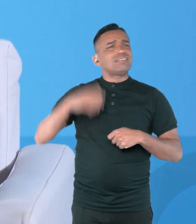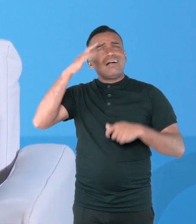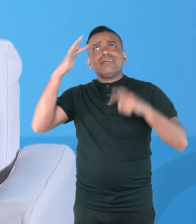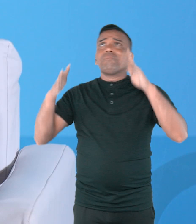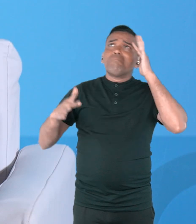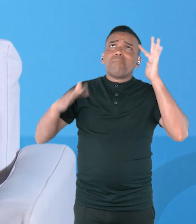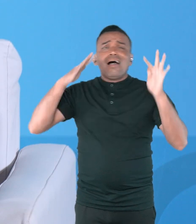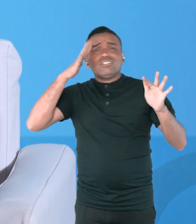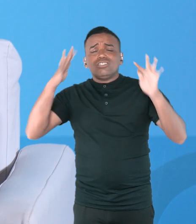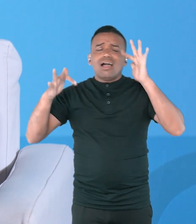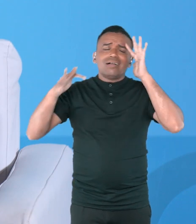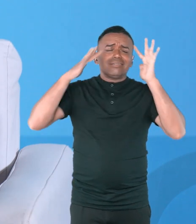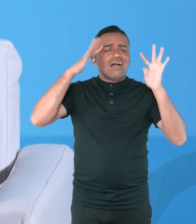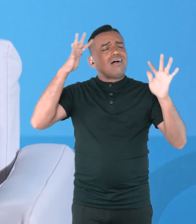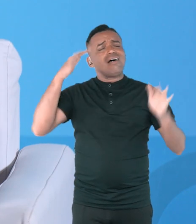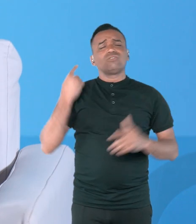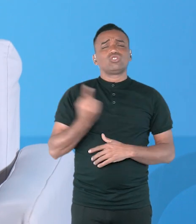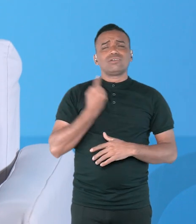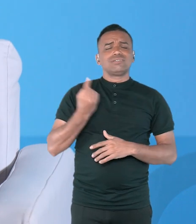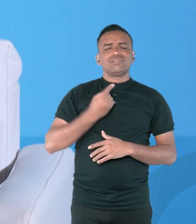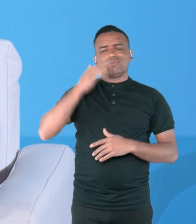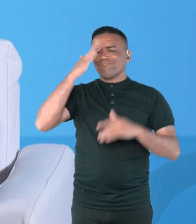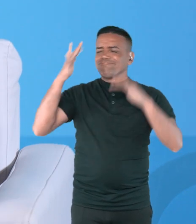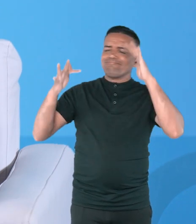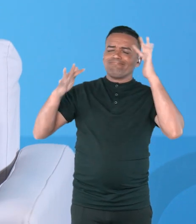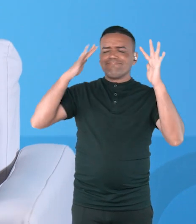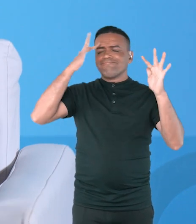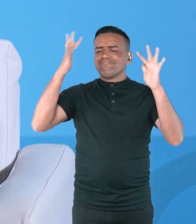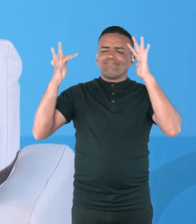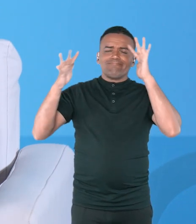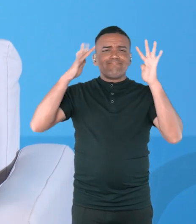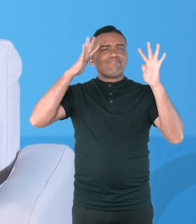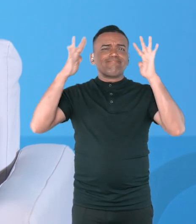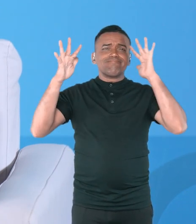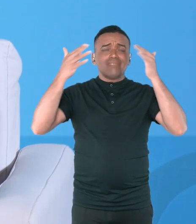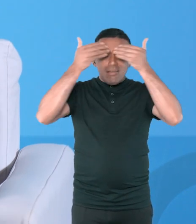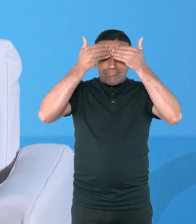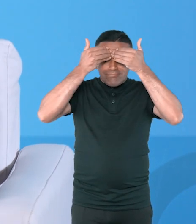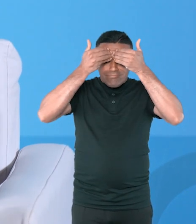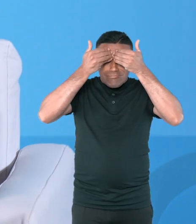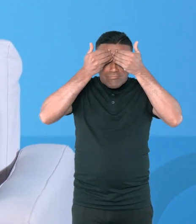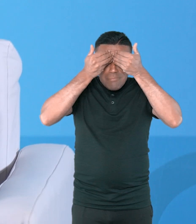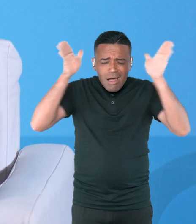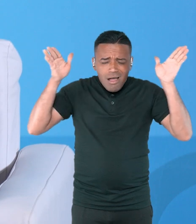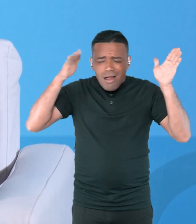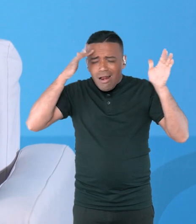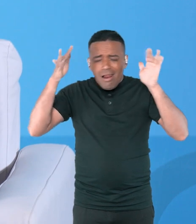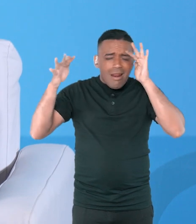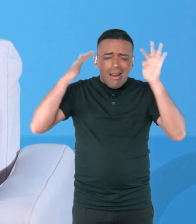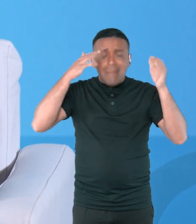voar um pouco, deixa a sua cabeça sozinha, vazia, pobre até. Abre espaço